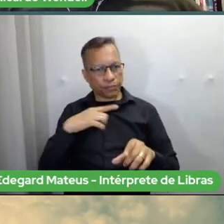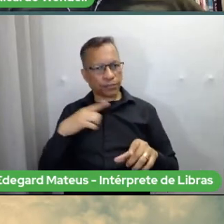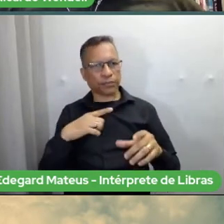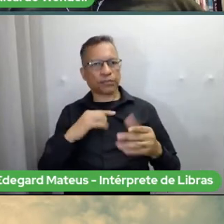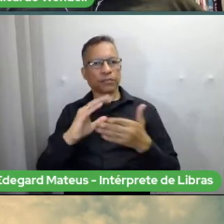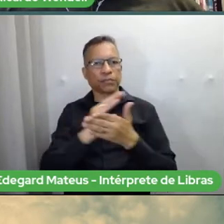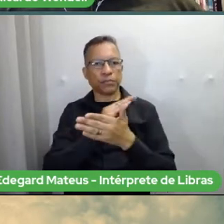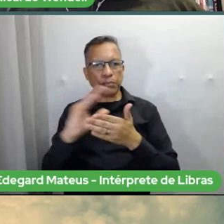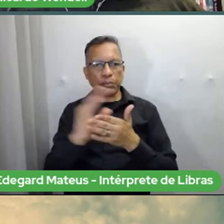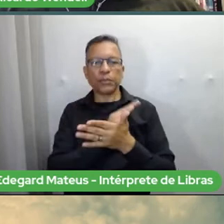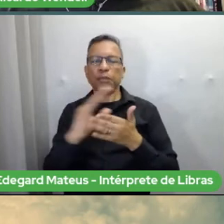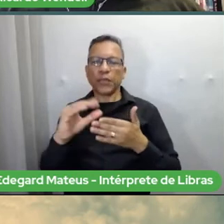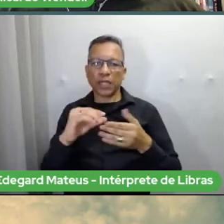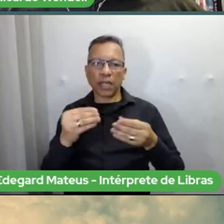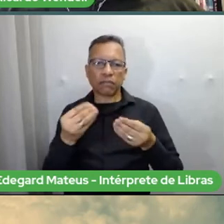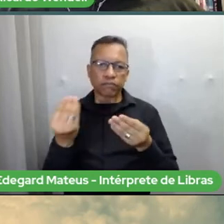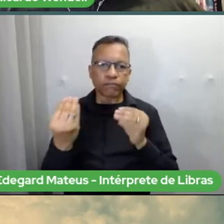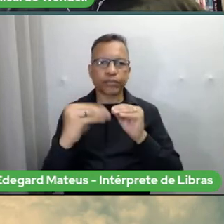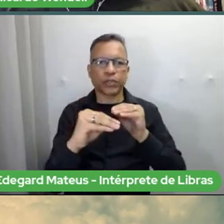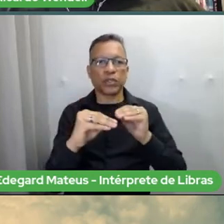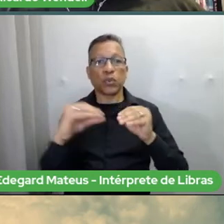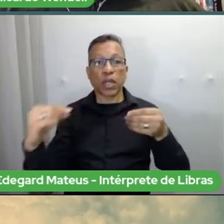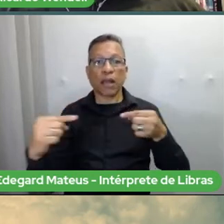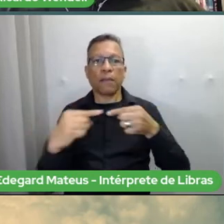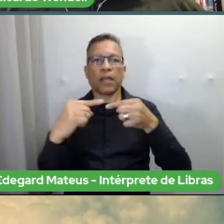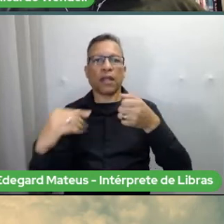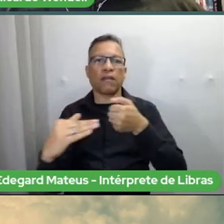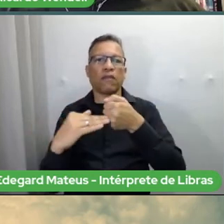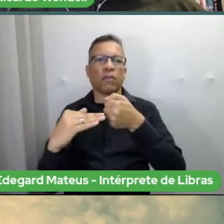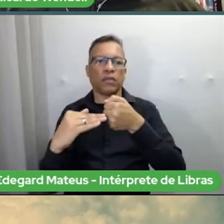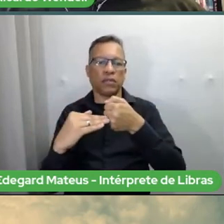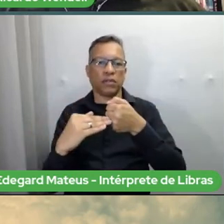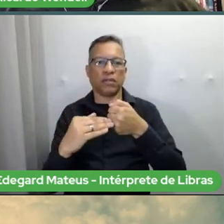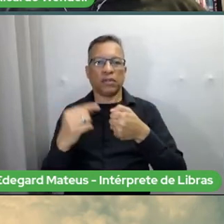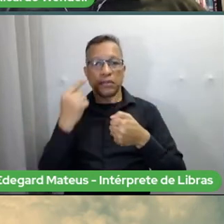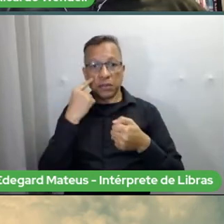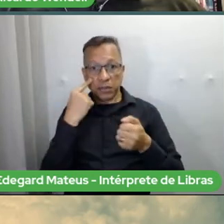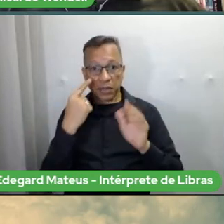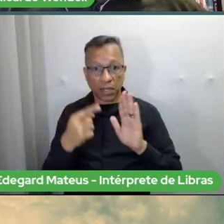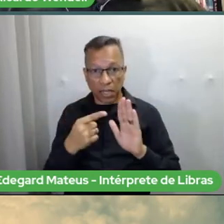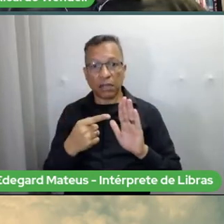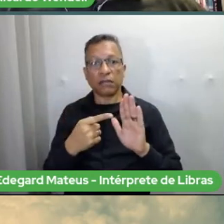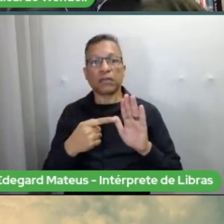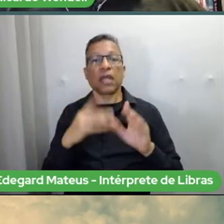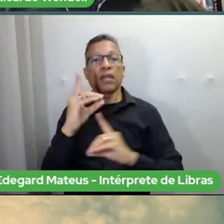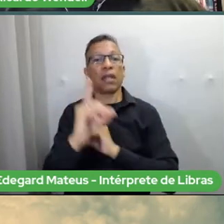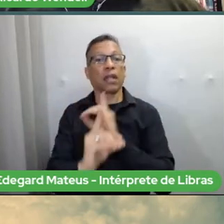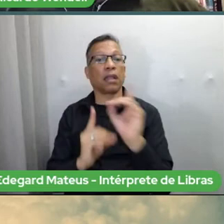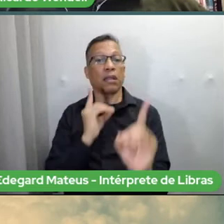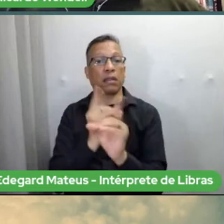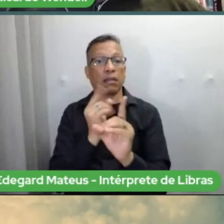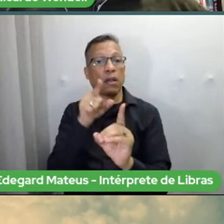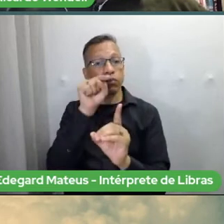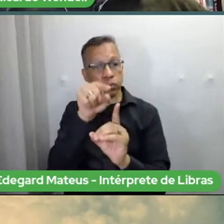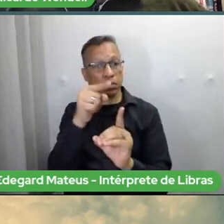a dados, né, inclusive a Data Mesh também. O Perspectives é a nossa publicação digital para lideranças corajosas, então a gente